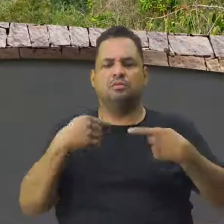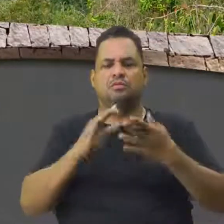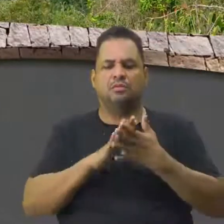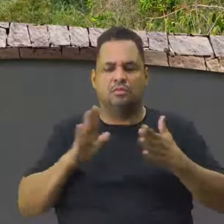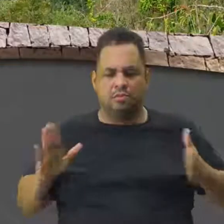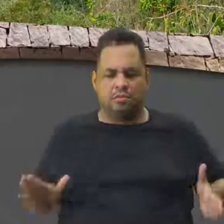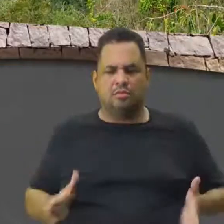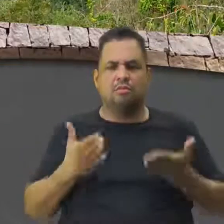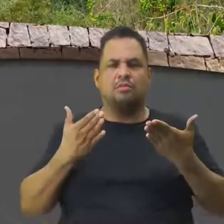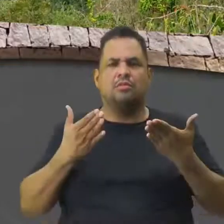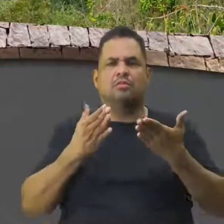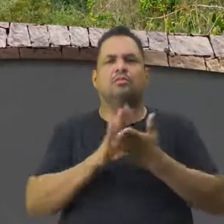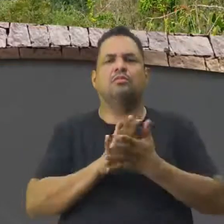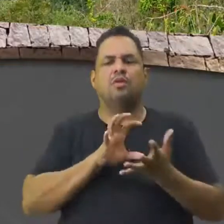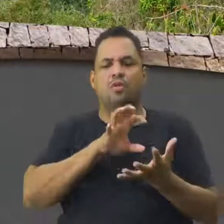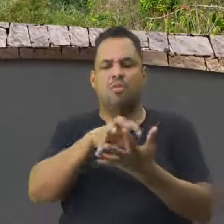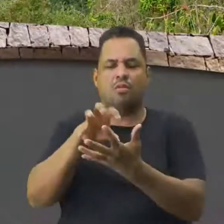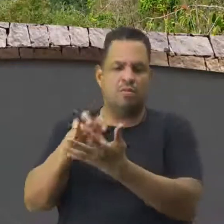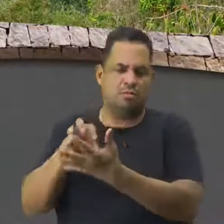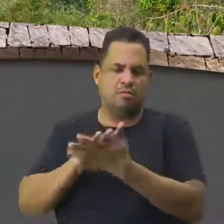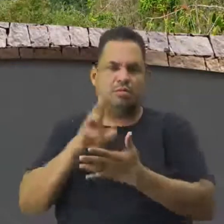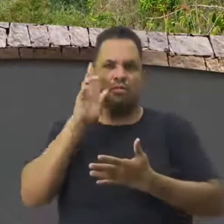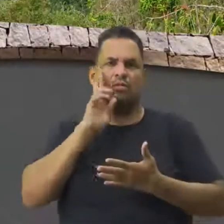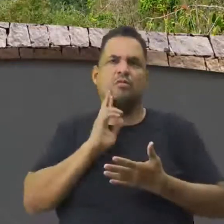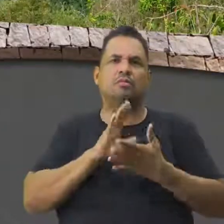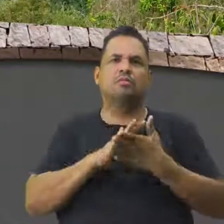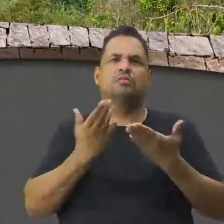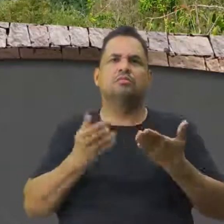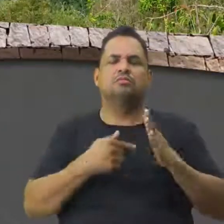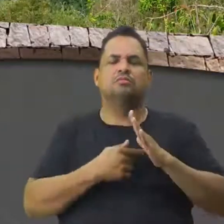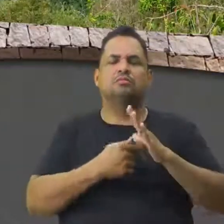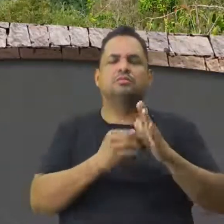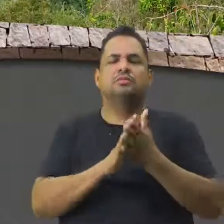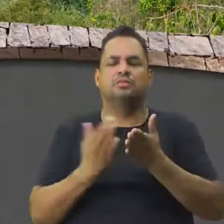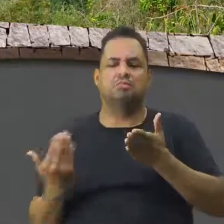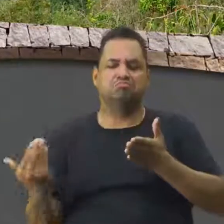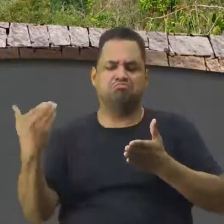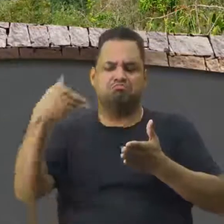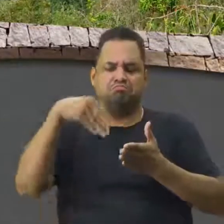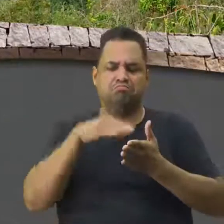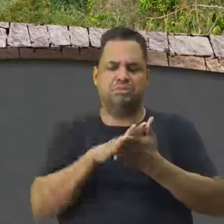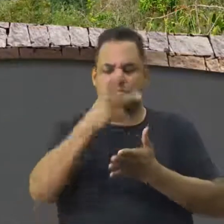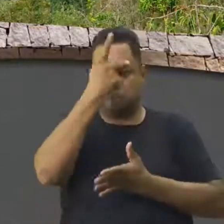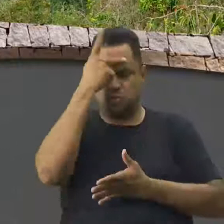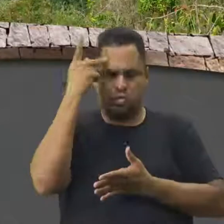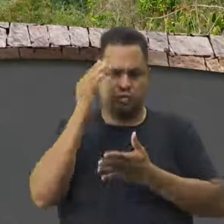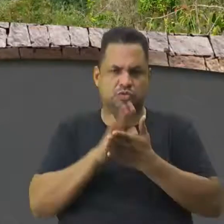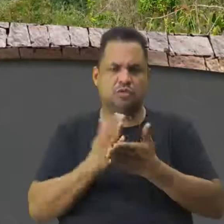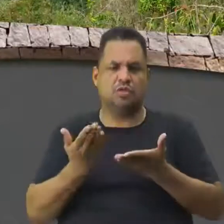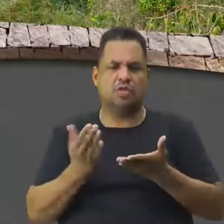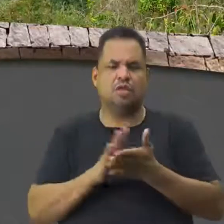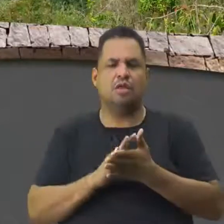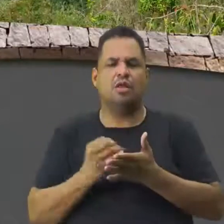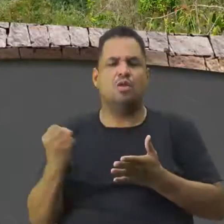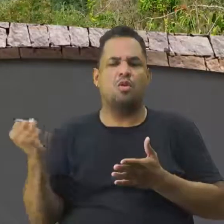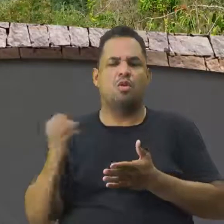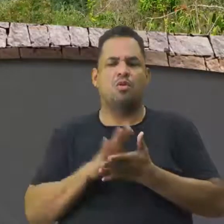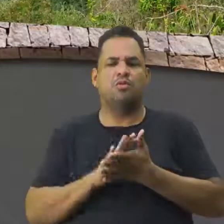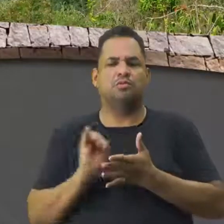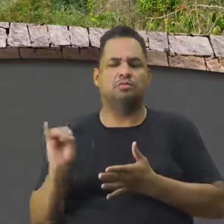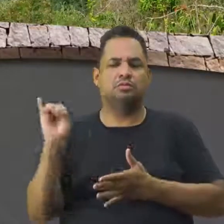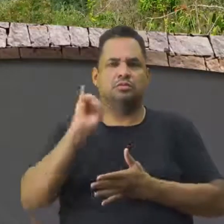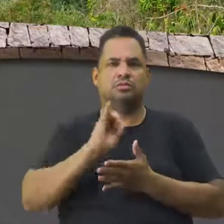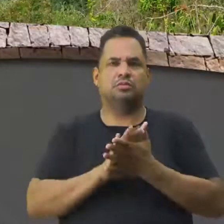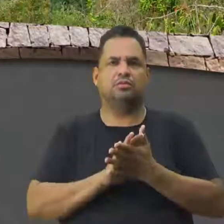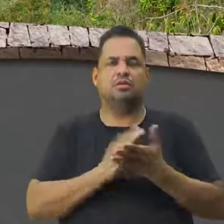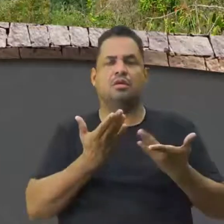para a ocupação de Rondônia, que essa política trouxe para cá milhares de novos imigrantes. E essa agricultura